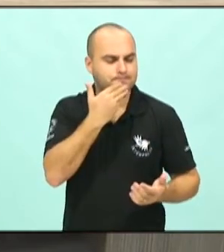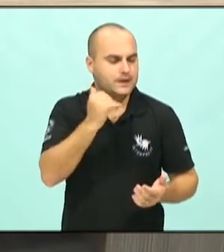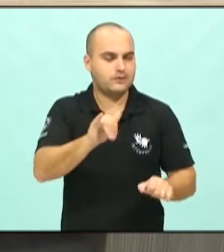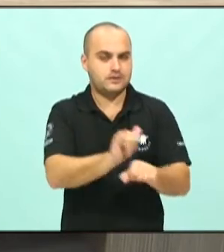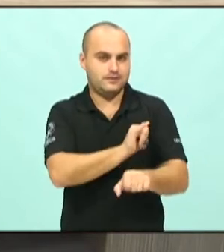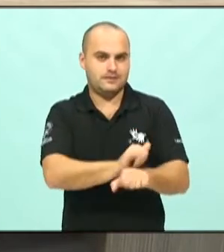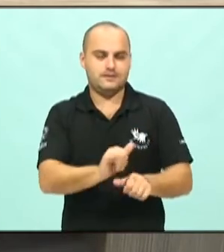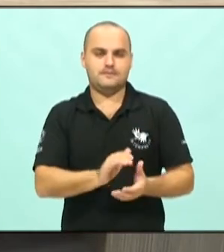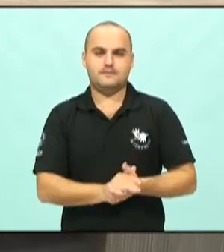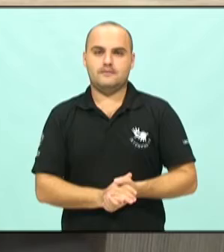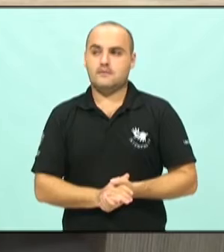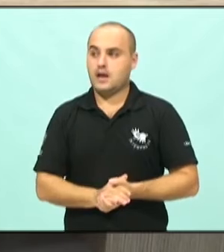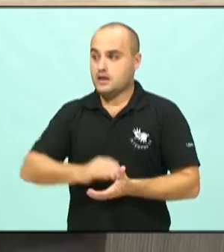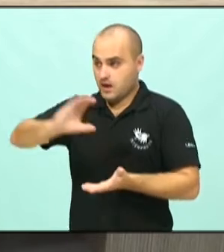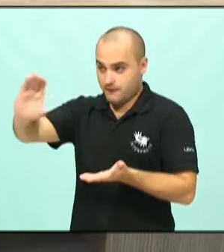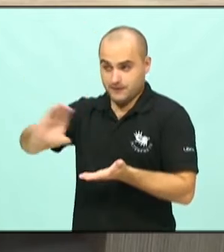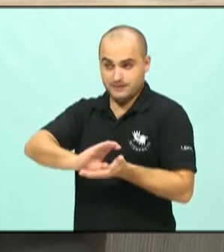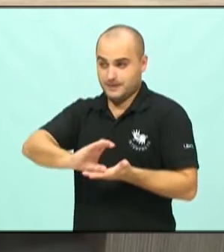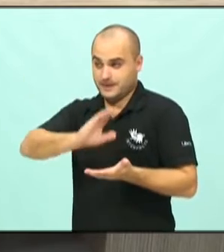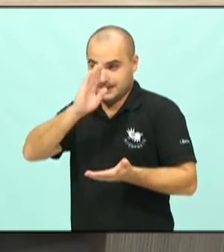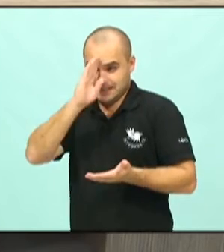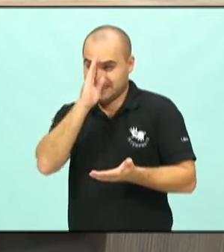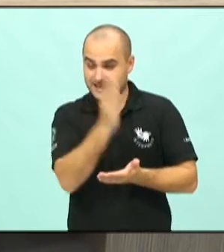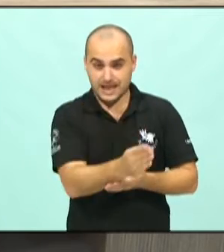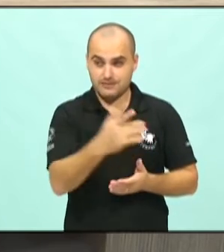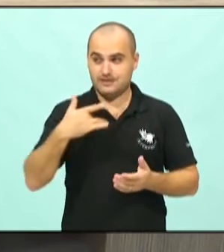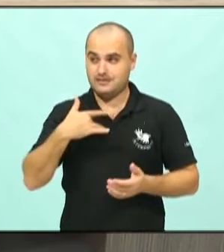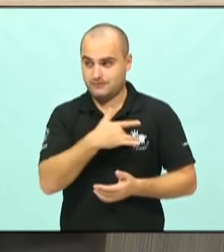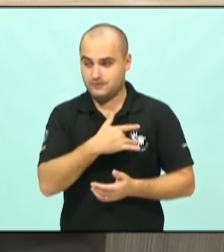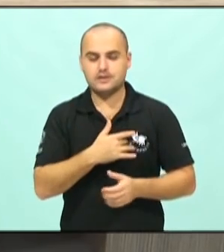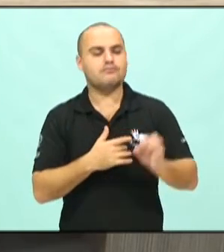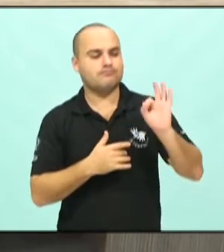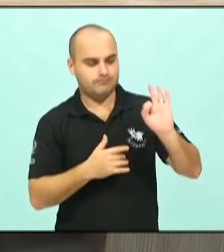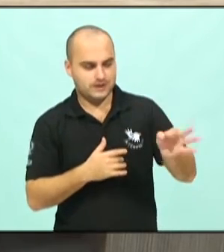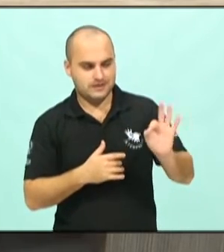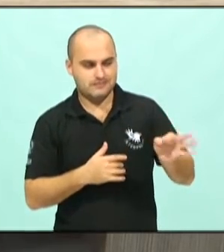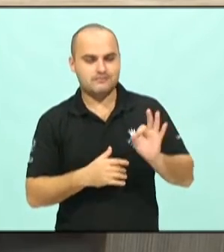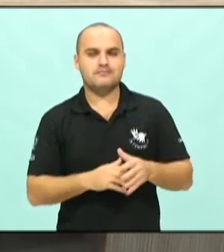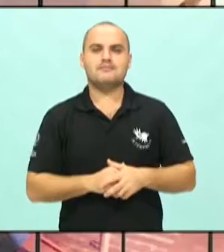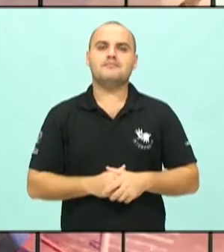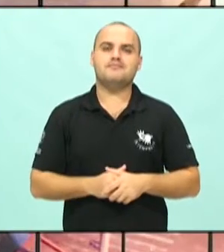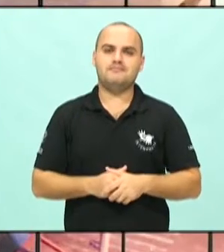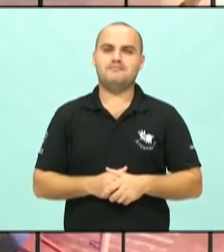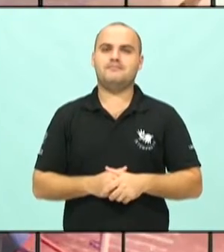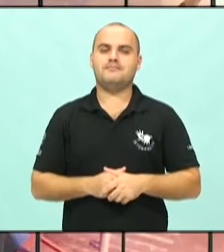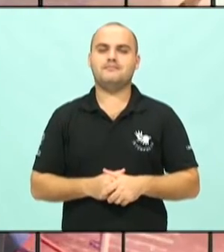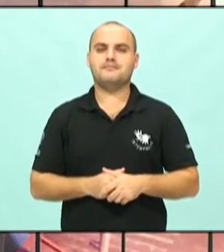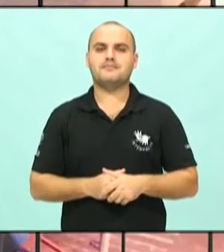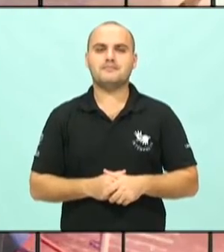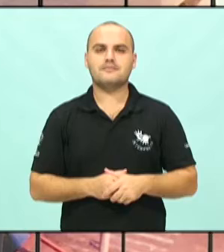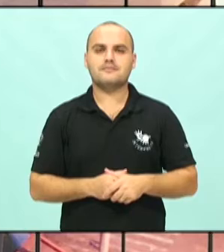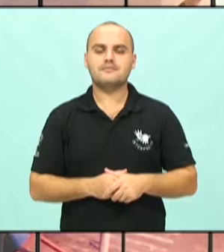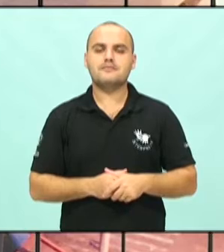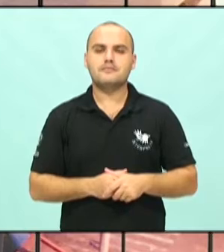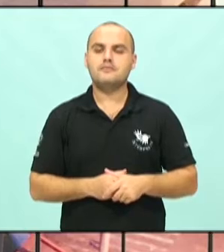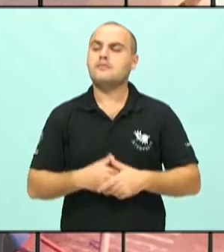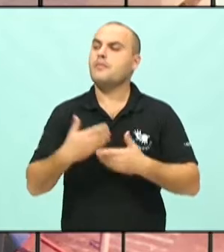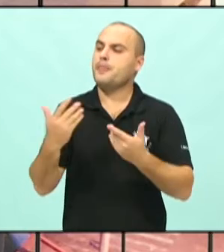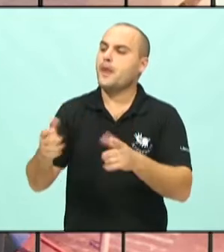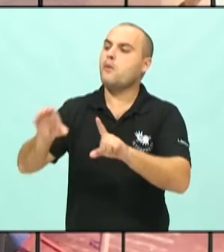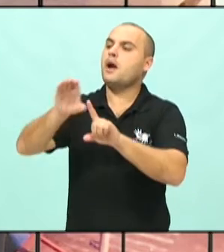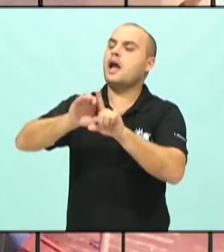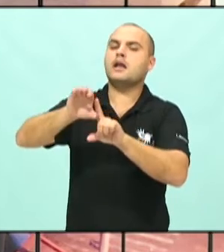tem um retorno direto na saúde. Direto na saúde, não tenha dúvida disso. Bom, Paulo, calendário